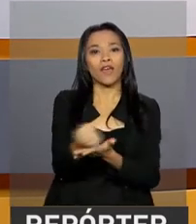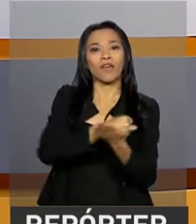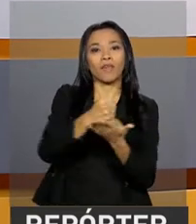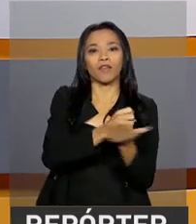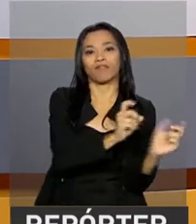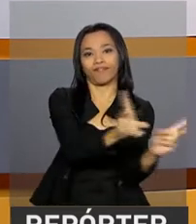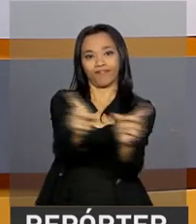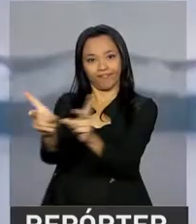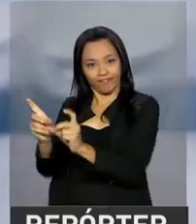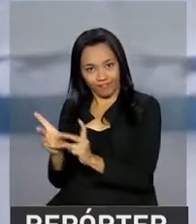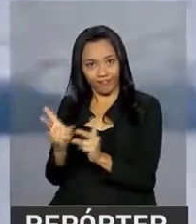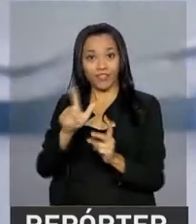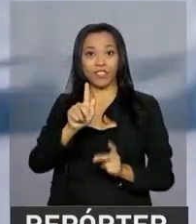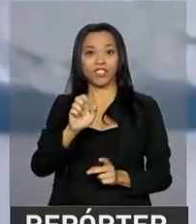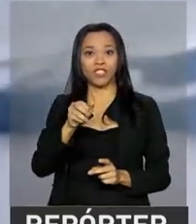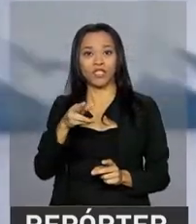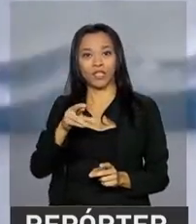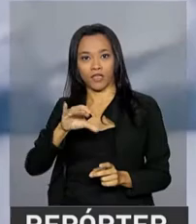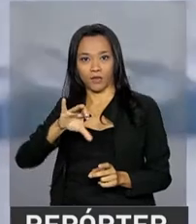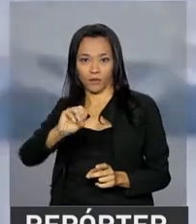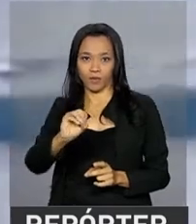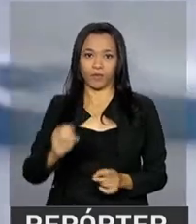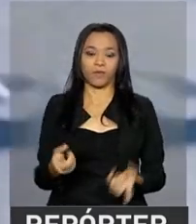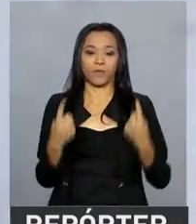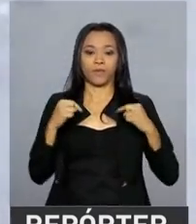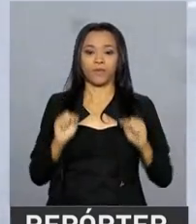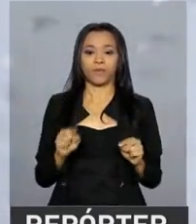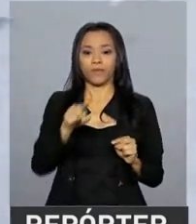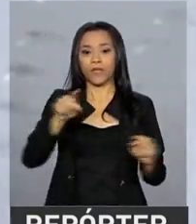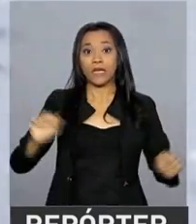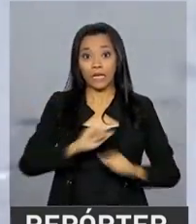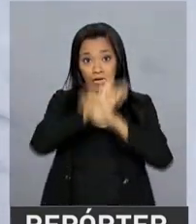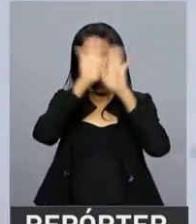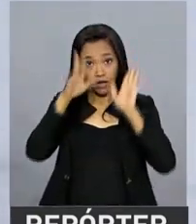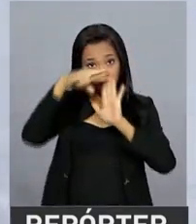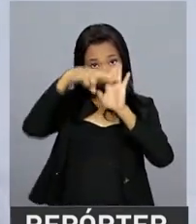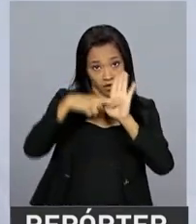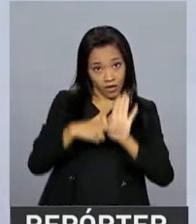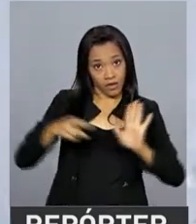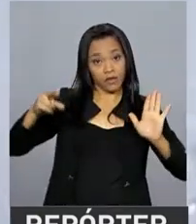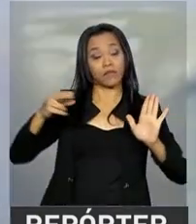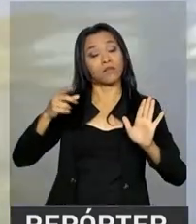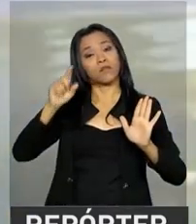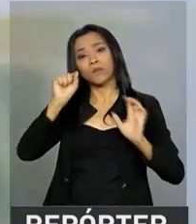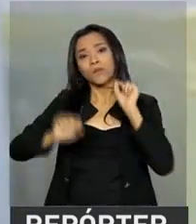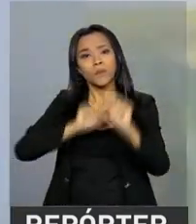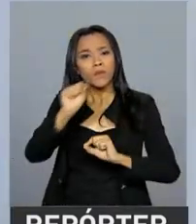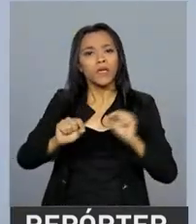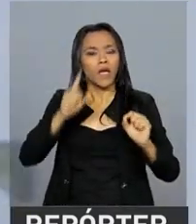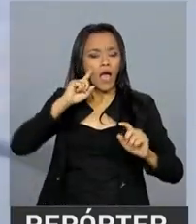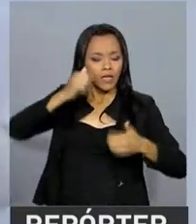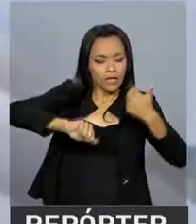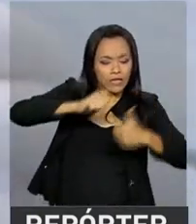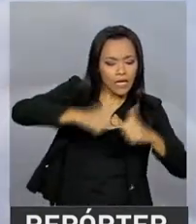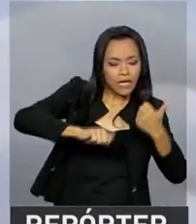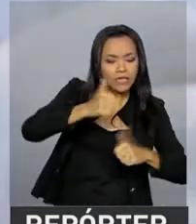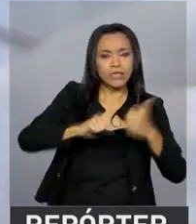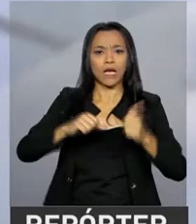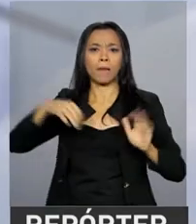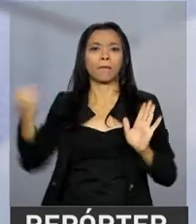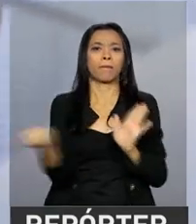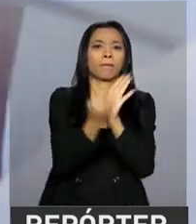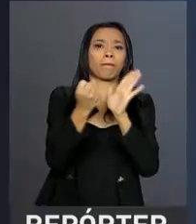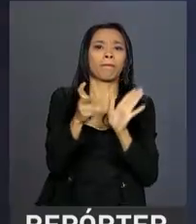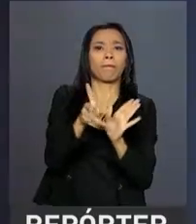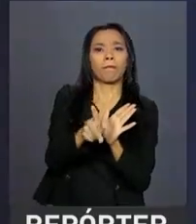mercado procedimentos claros e bem definidos para a análise de patentes de medicamentos